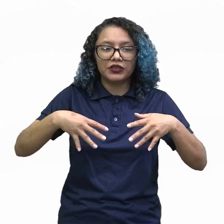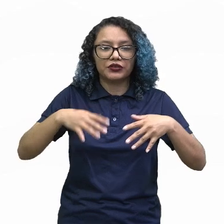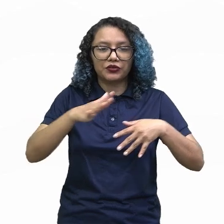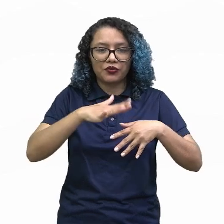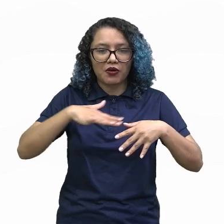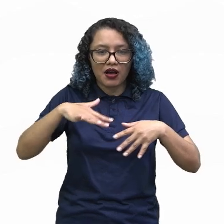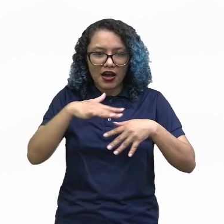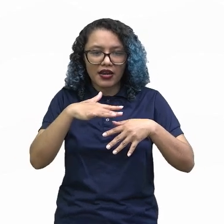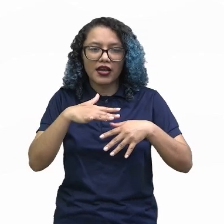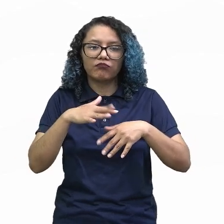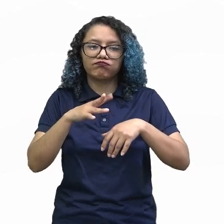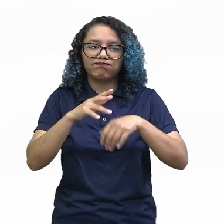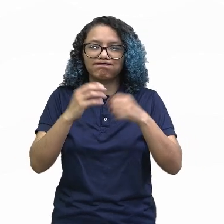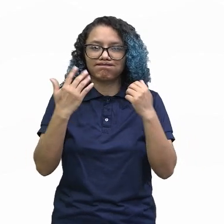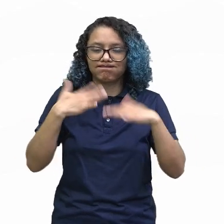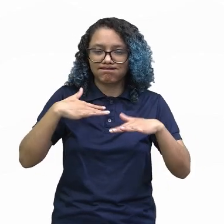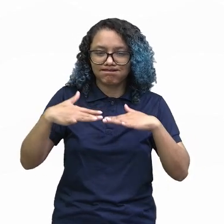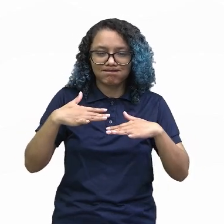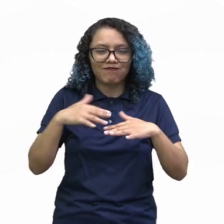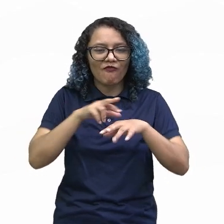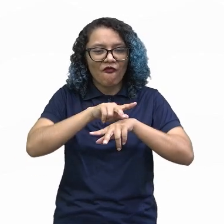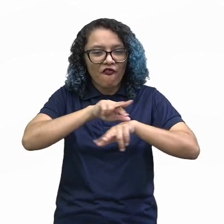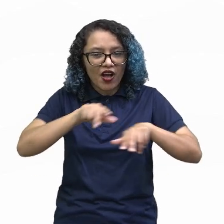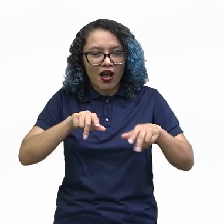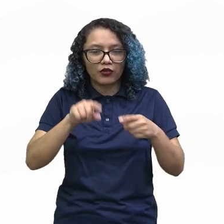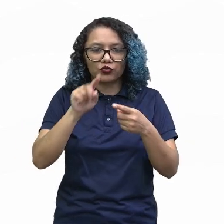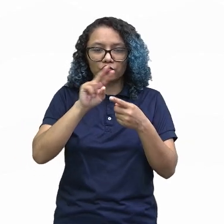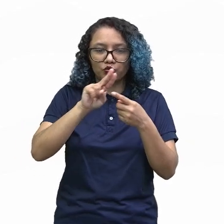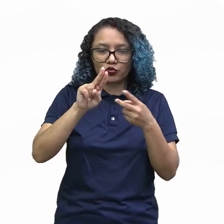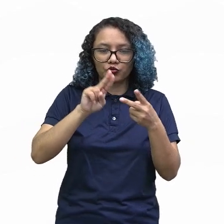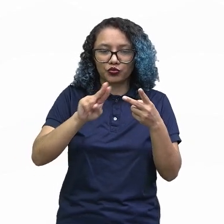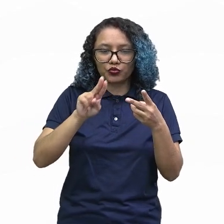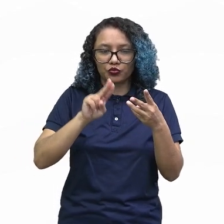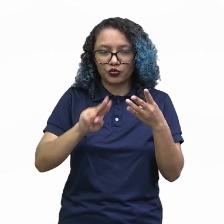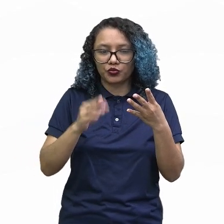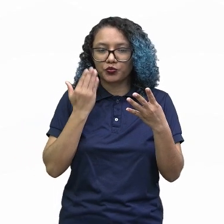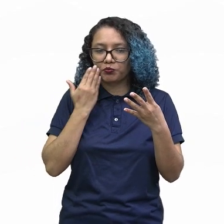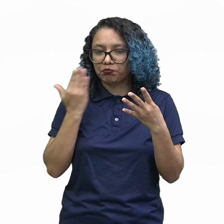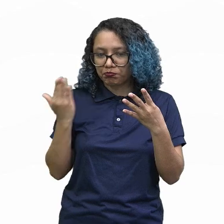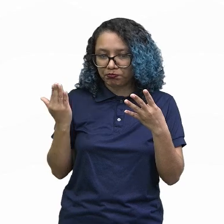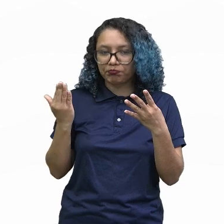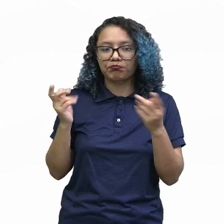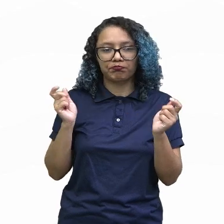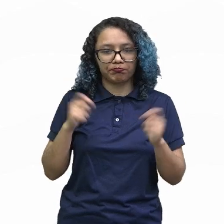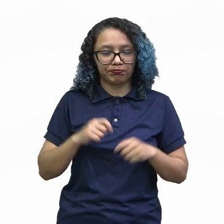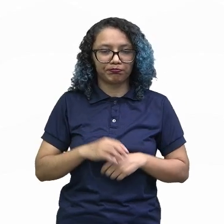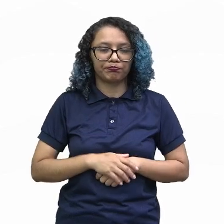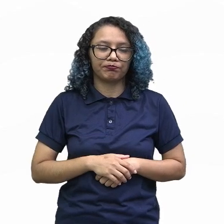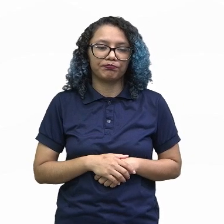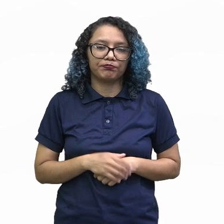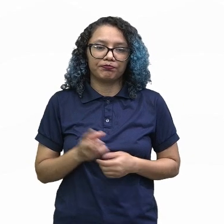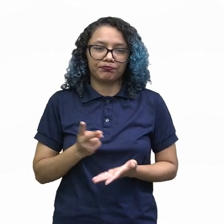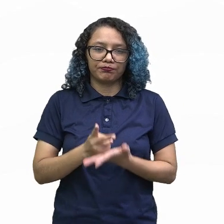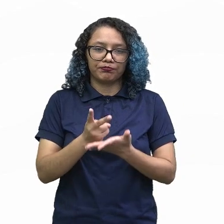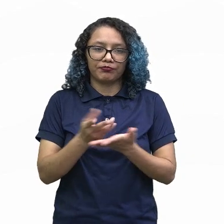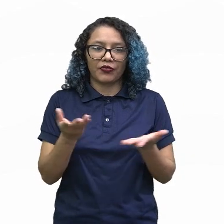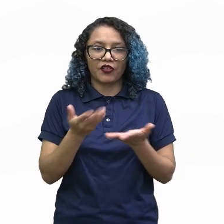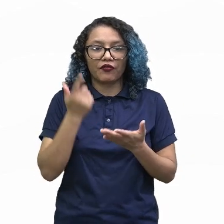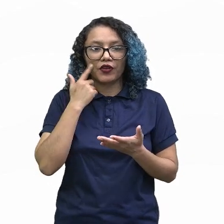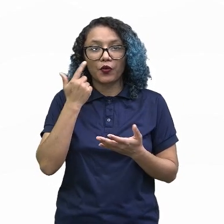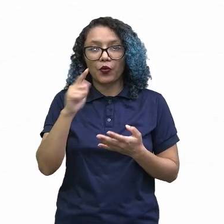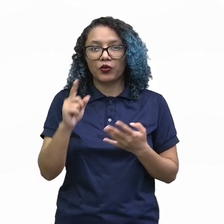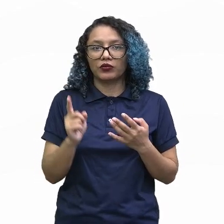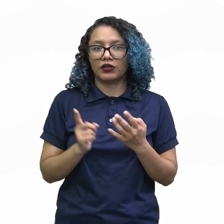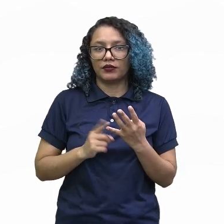bulbar, o cervical, o torácico e o lombar, tá certo? E aí a gente vai continuar e vamos observar uma